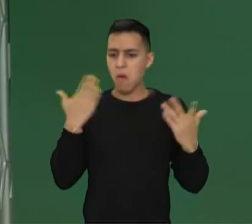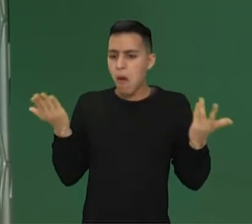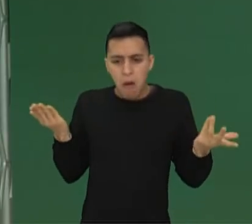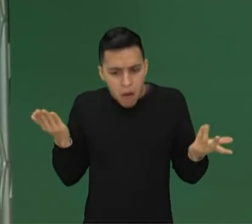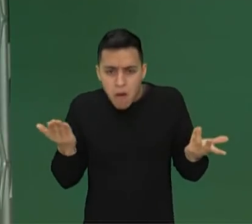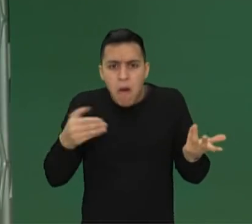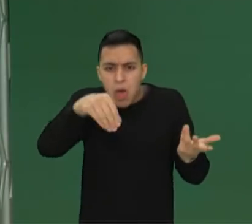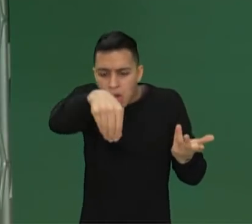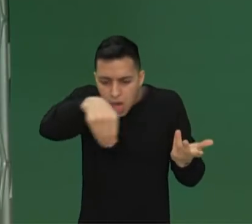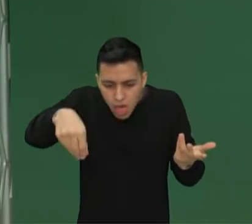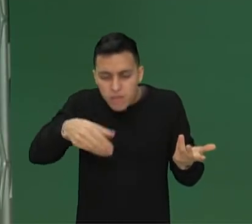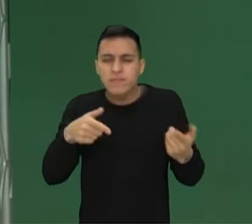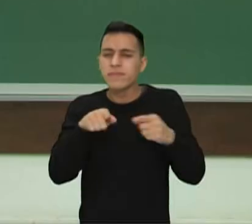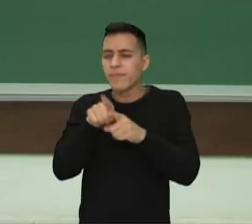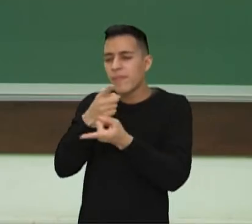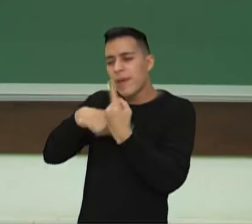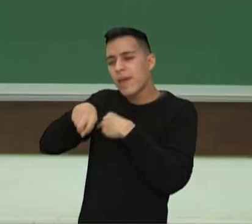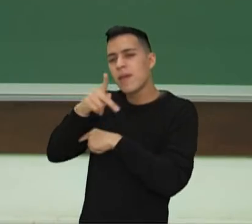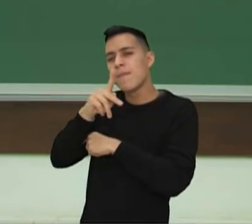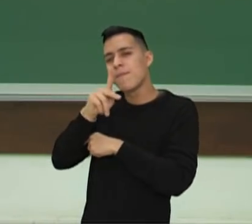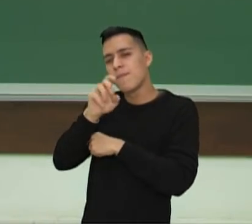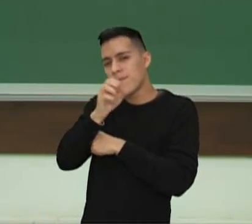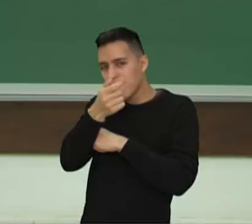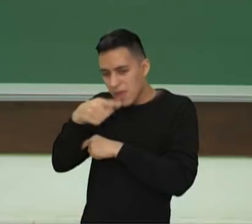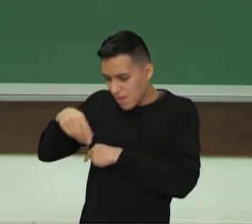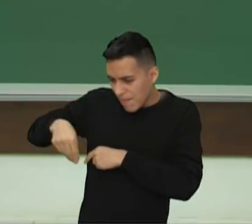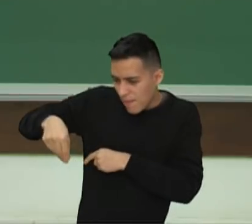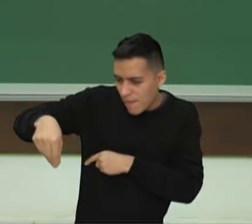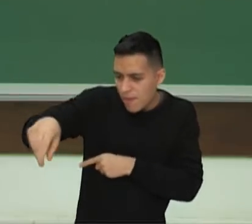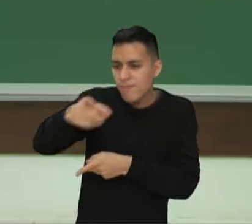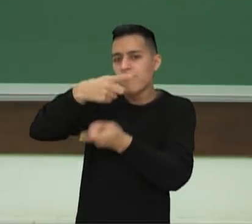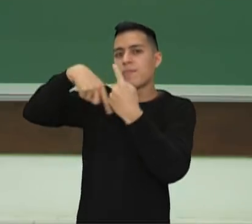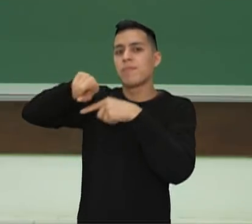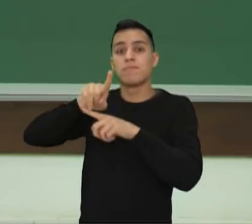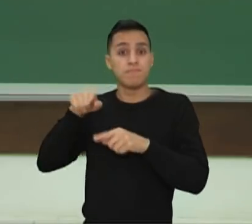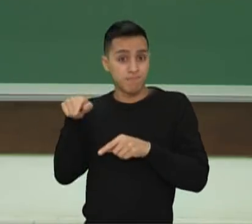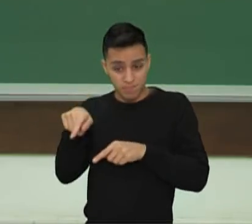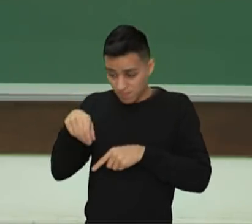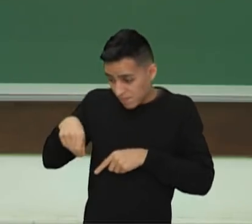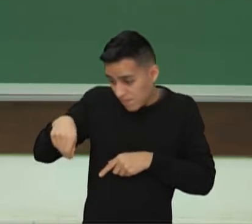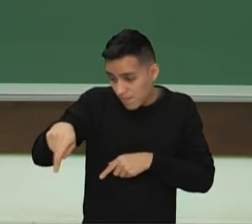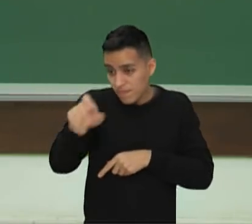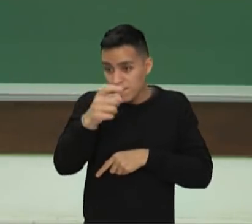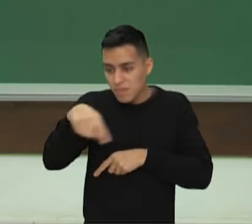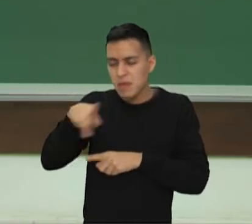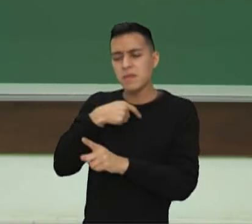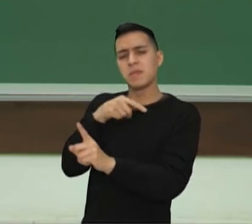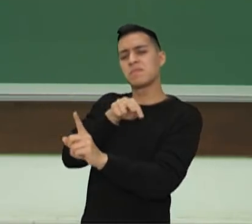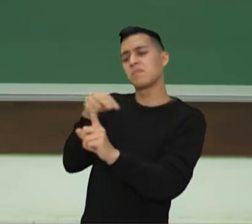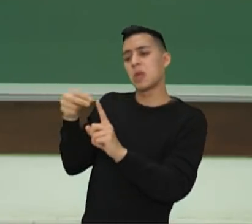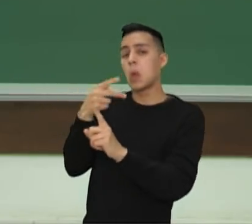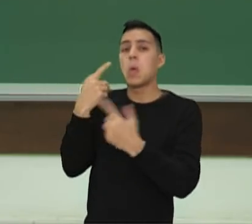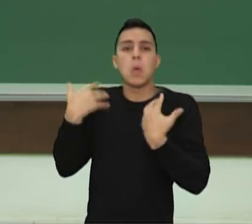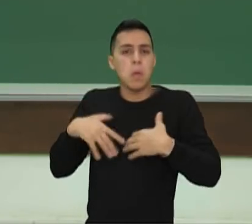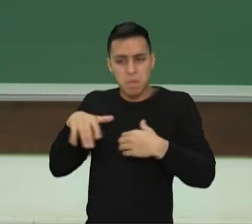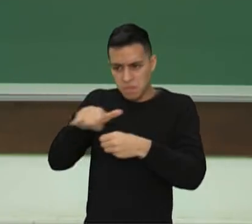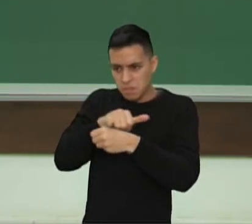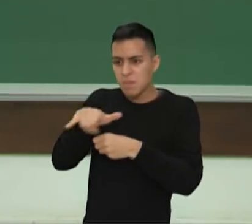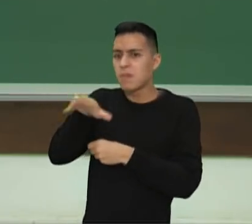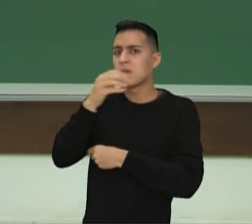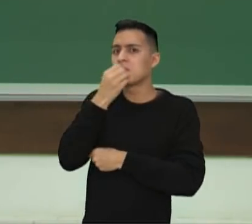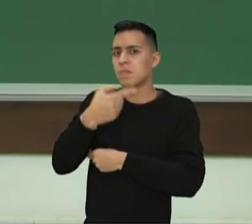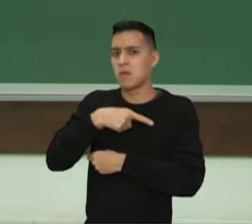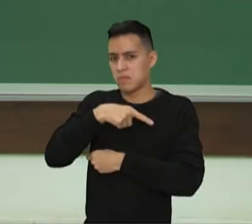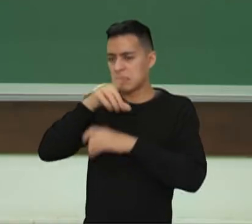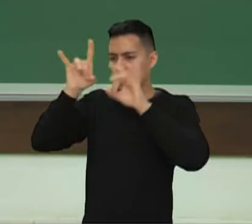falamos sobre a promoção do peão, né? Inclusive, eu falei bastante que a promoção do peão, ao meu ponto de vista, é uma das mais importantes